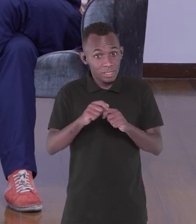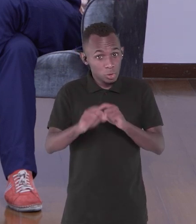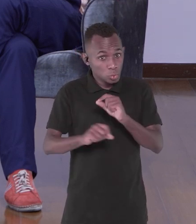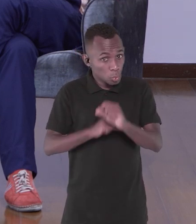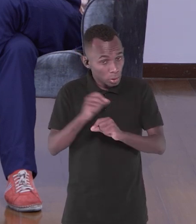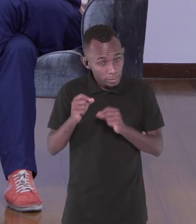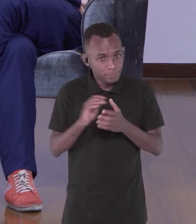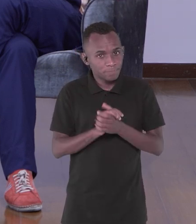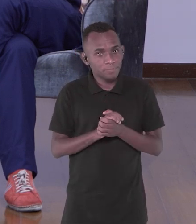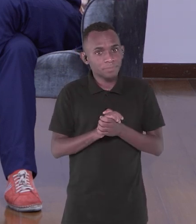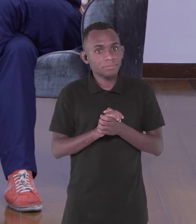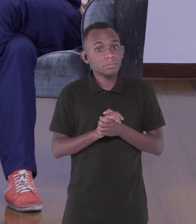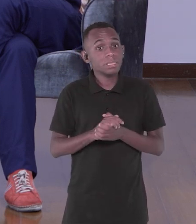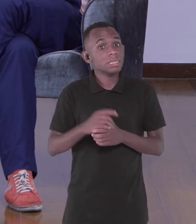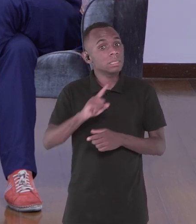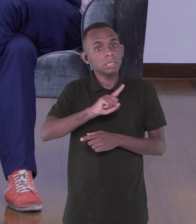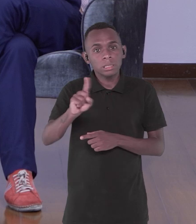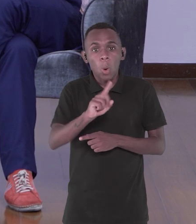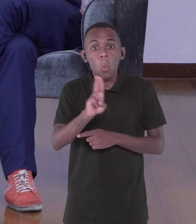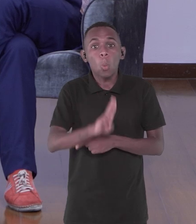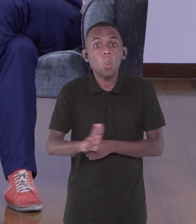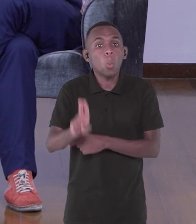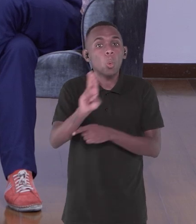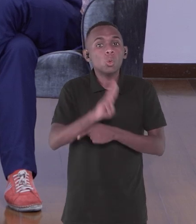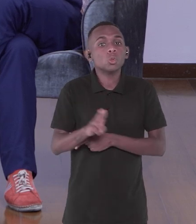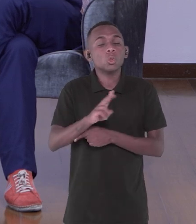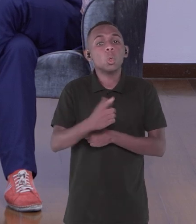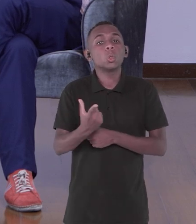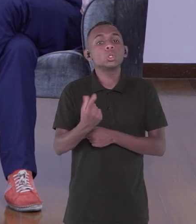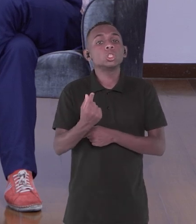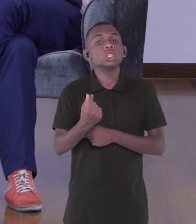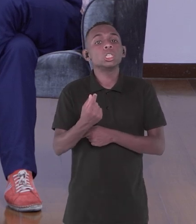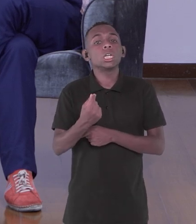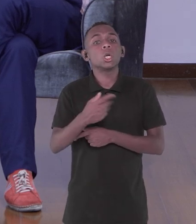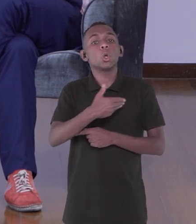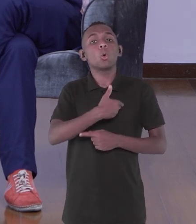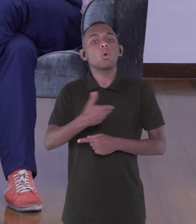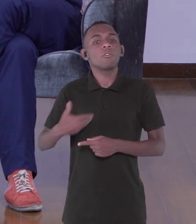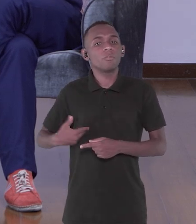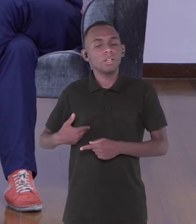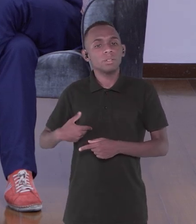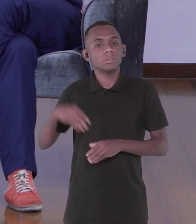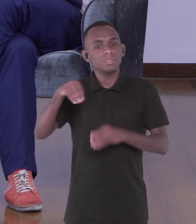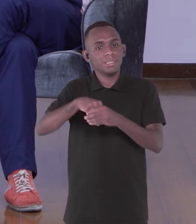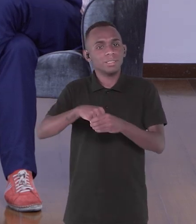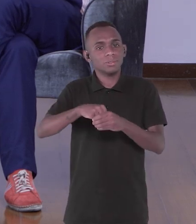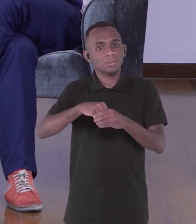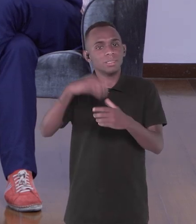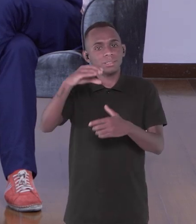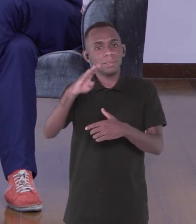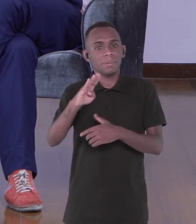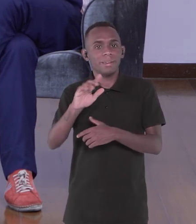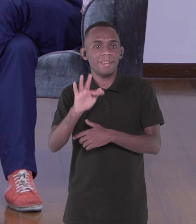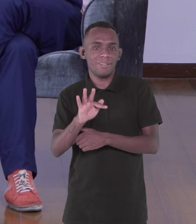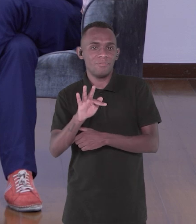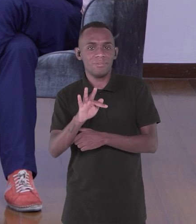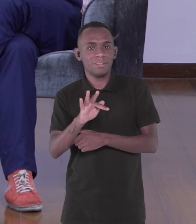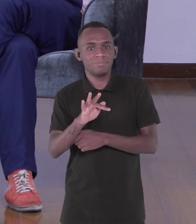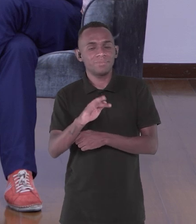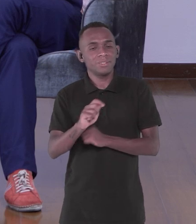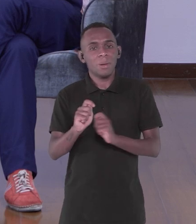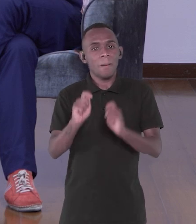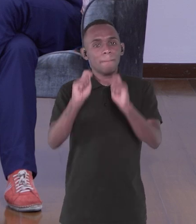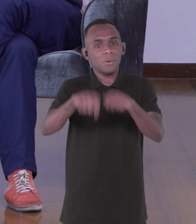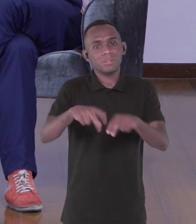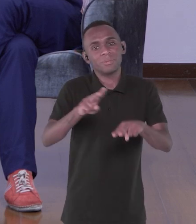é não envolver dinheiro público, pelo menos oficialmente, nas contas da CBF. E aí você não tem a possibilidade da